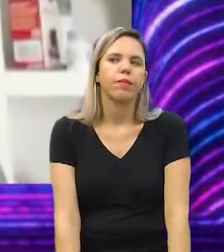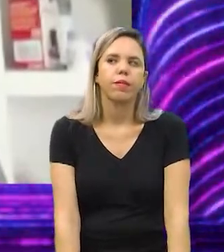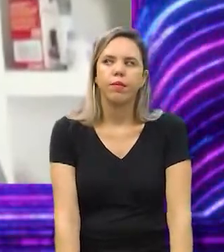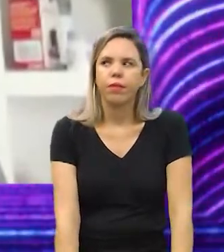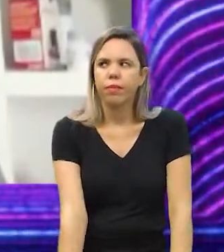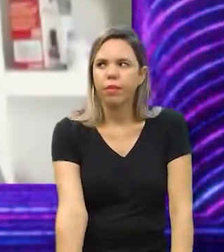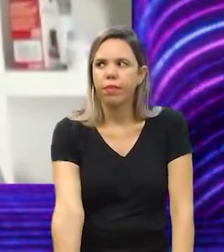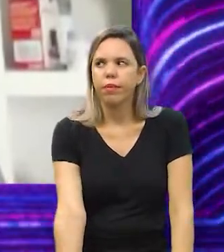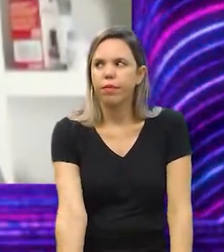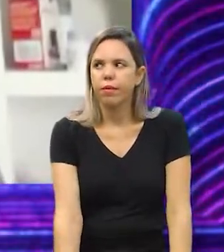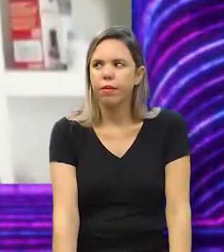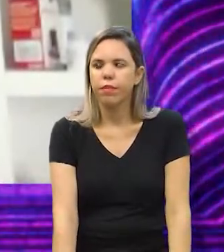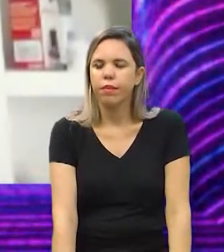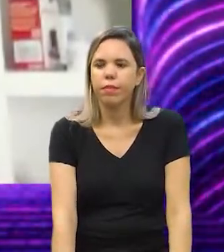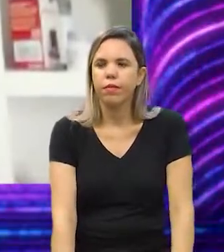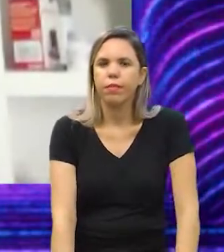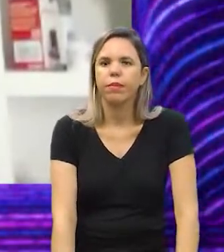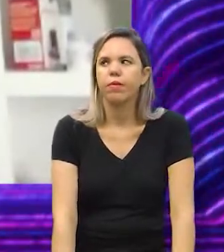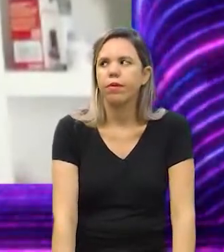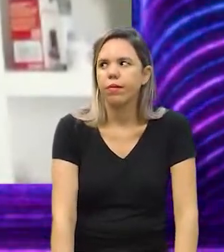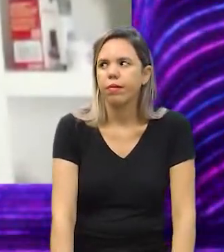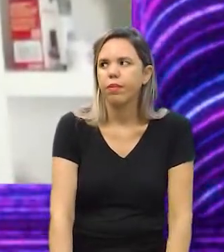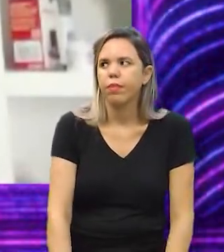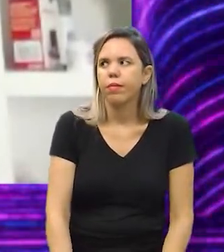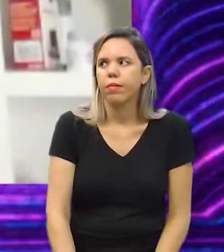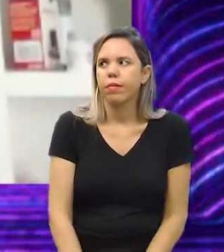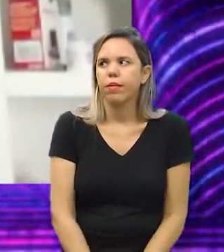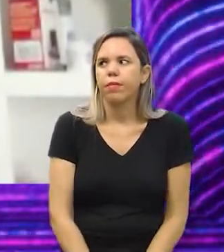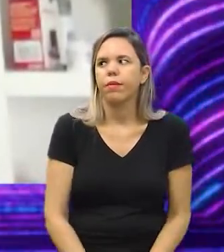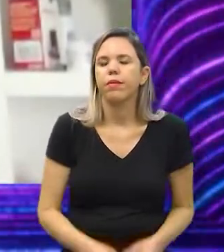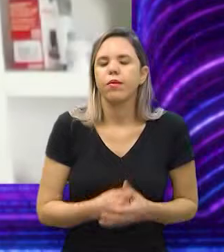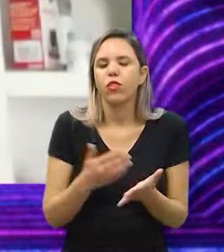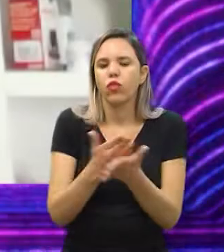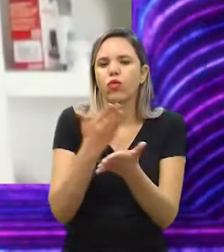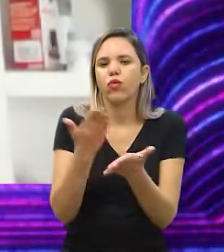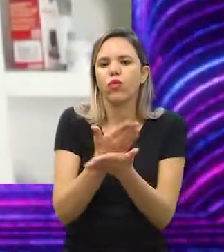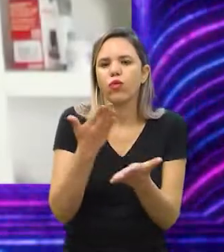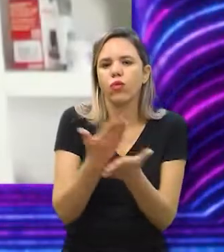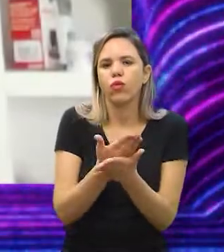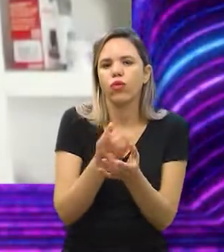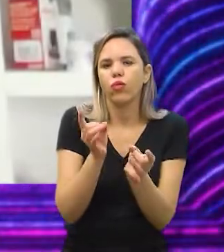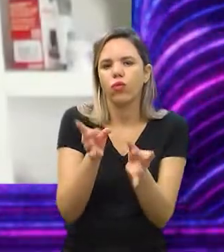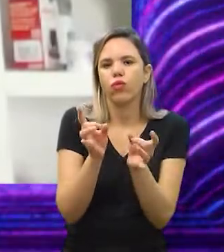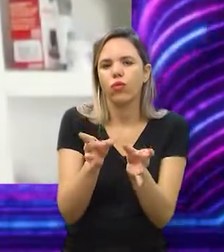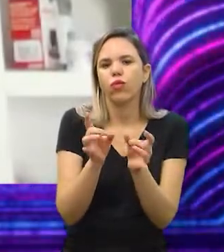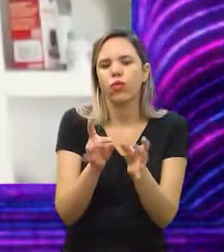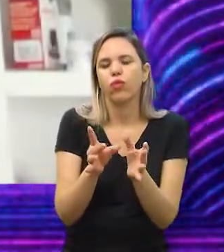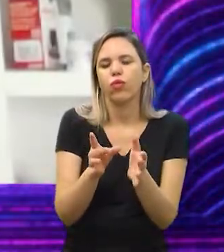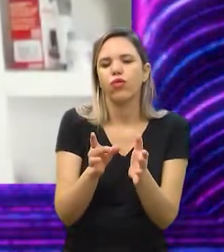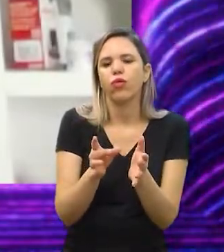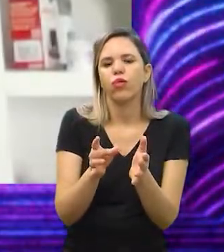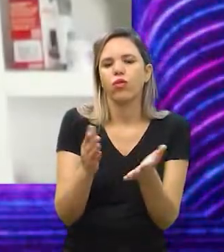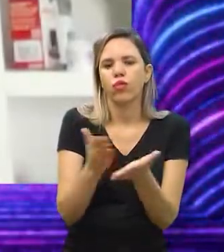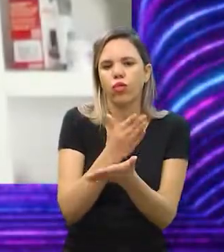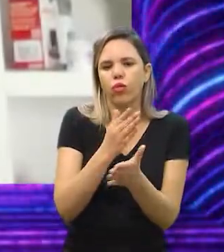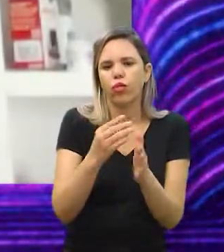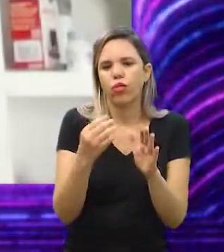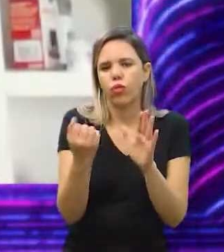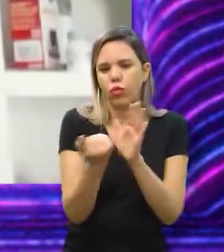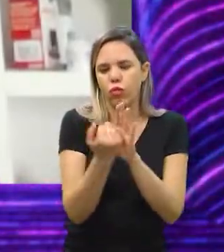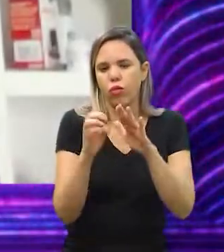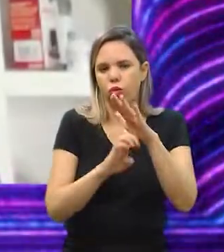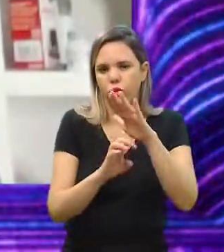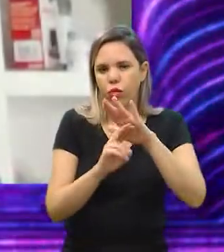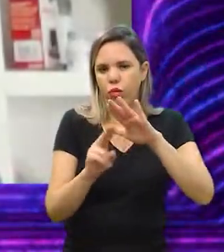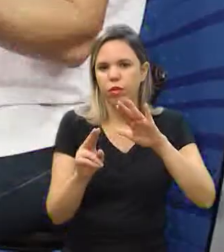RDPS Coelho. E o livro está sendo vendido na Sonhos e Letras mas também